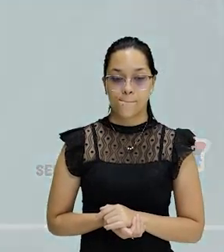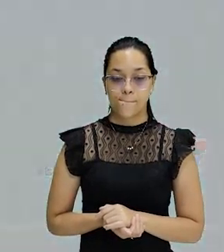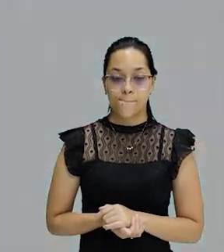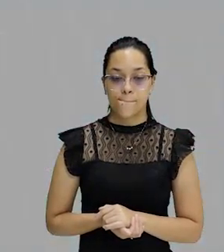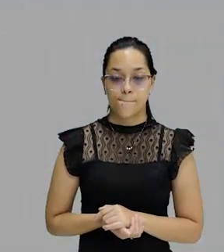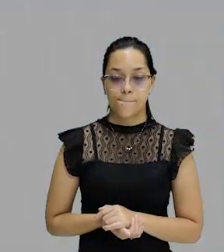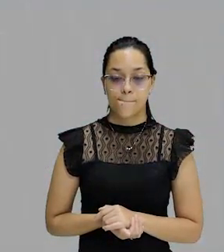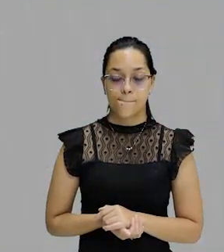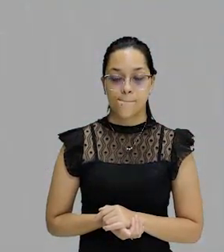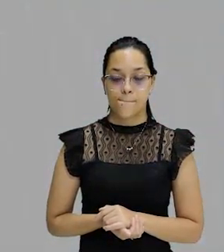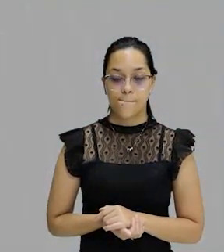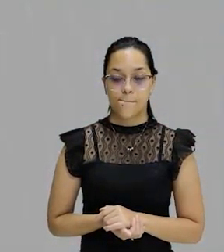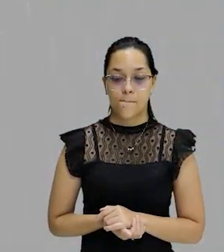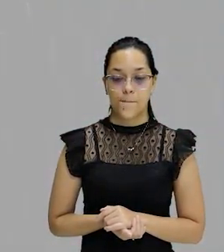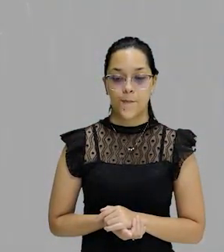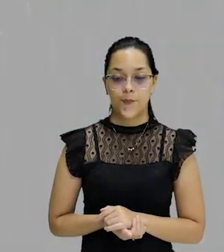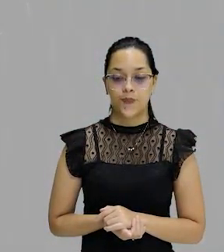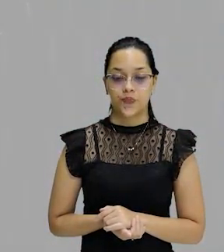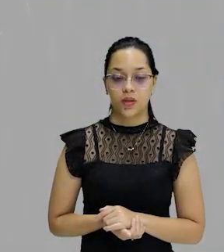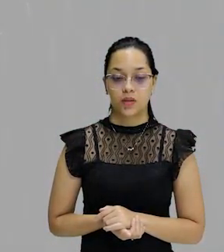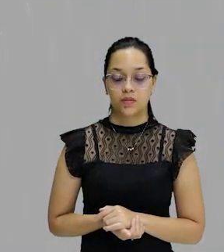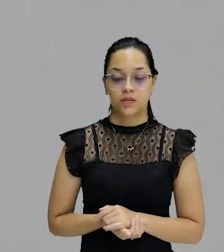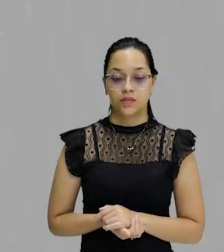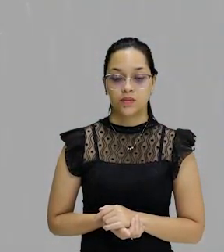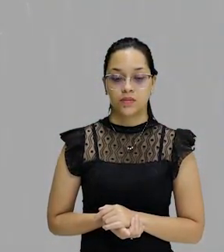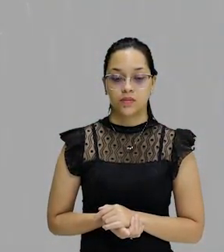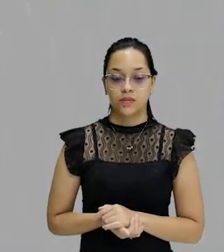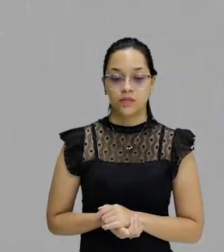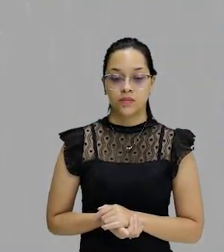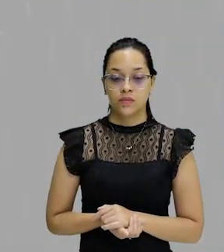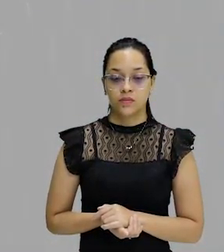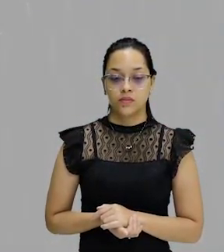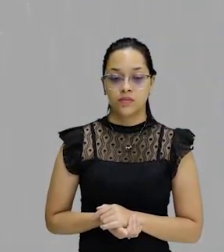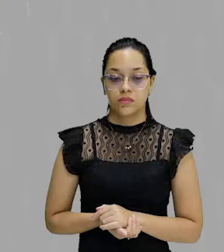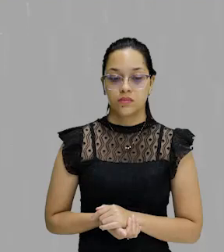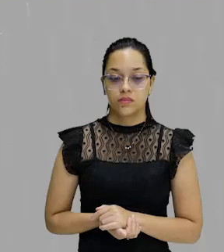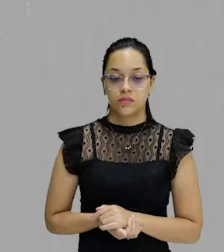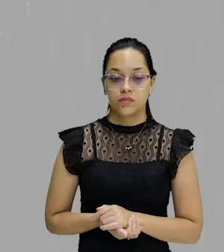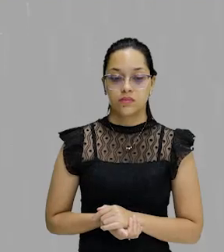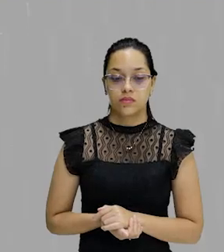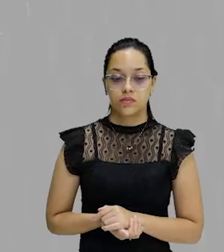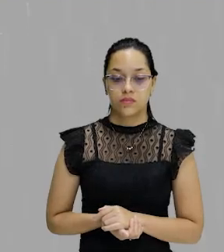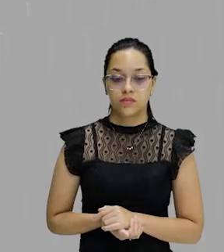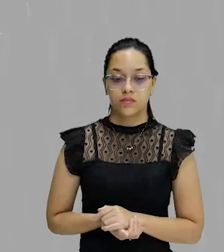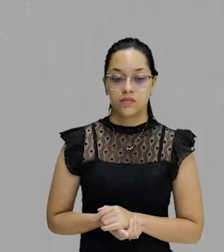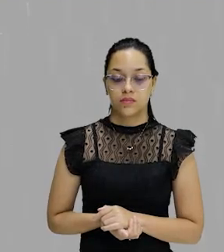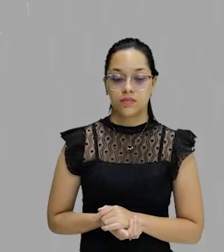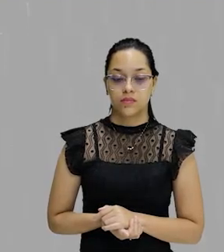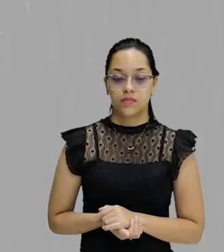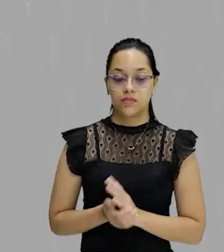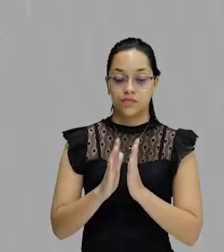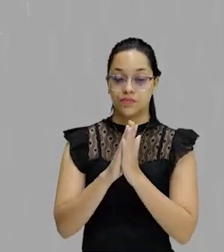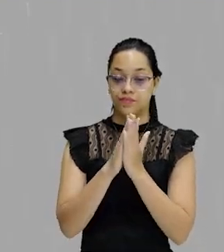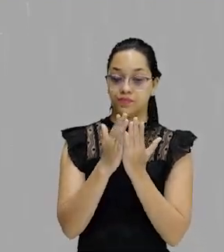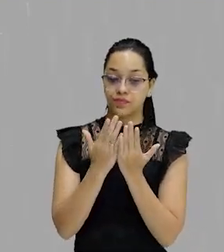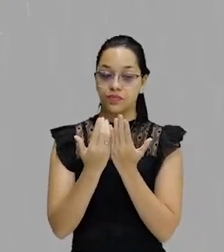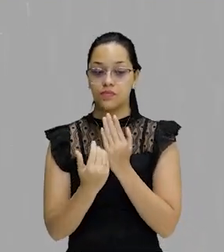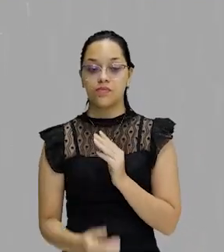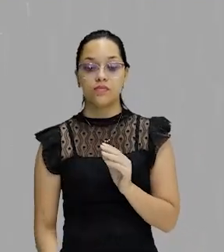Uma peça de teatro escrita por Shakespeare, o Mercador de Veneza. As obras